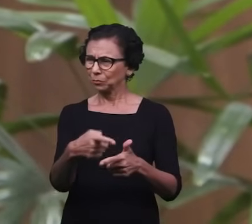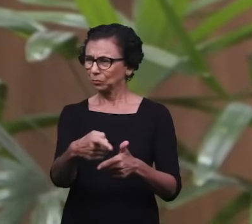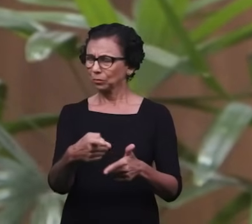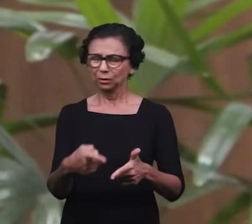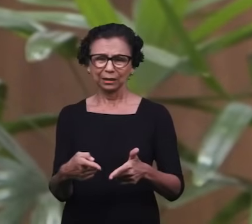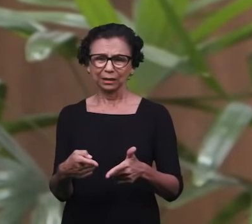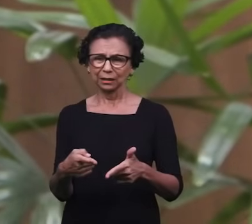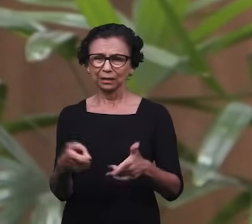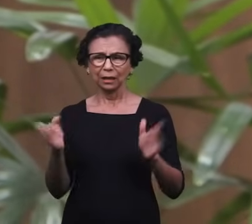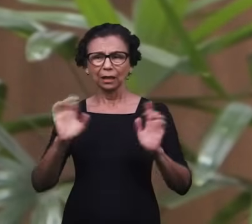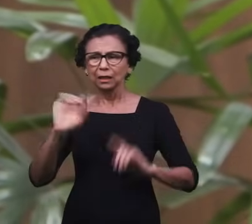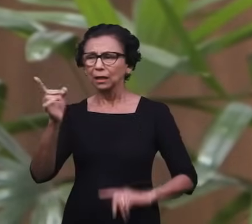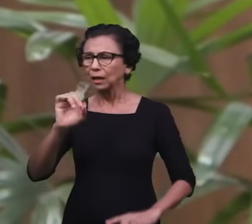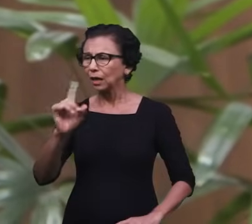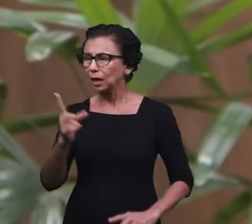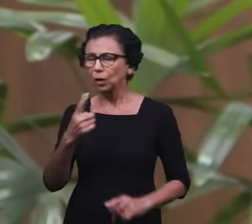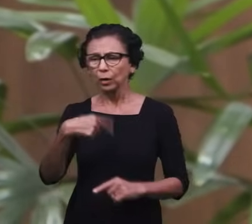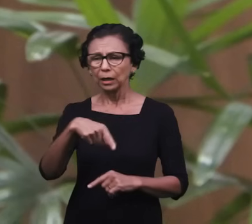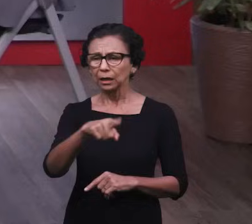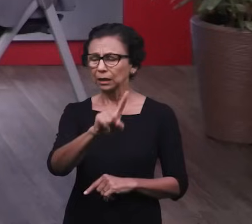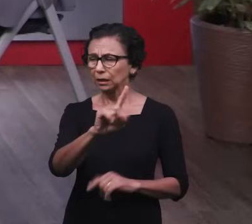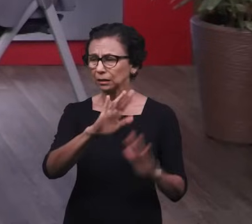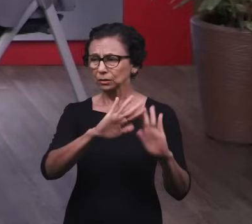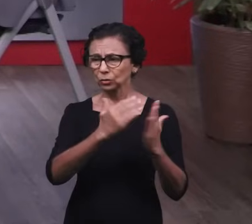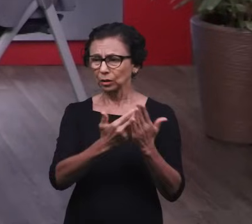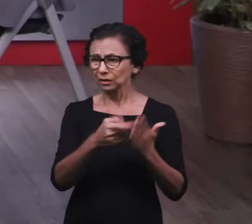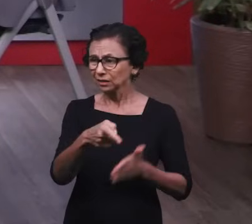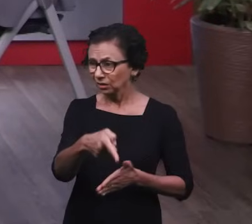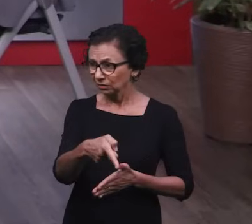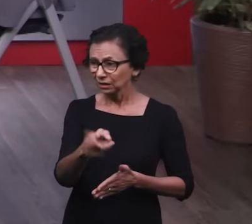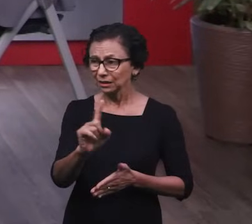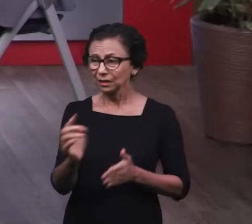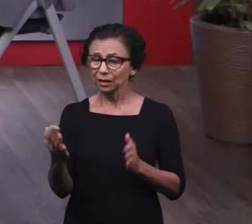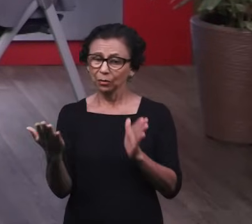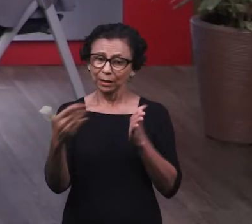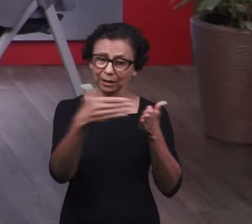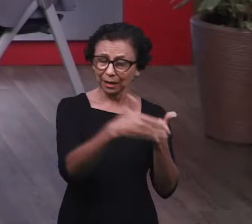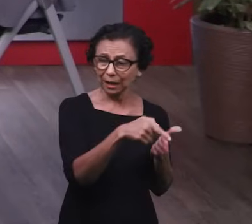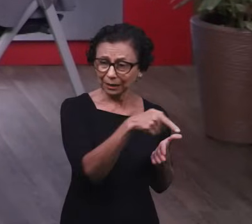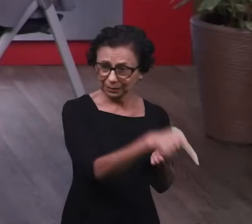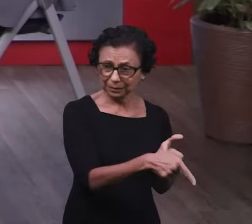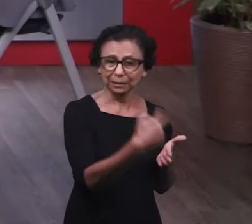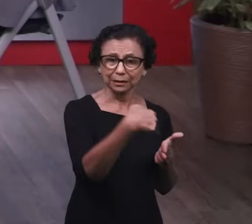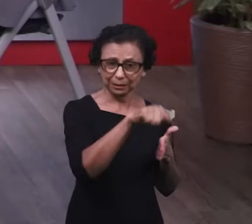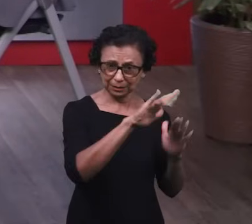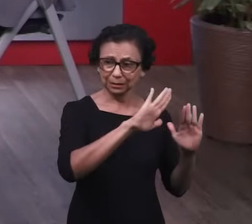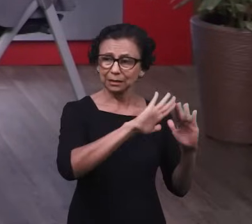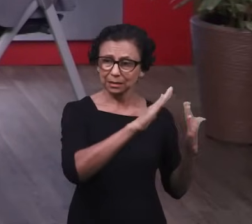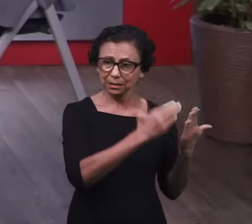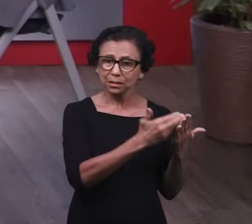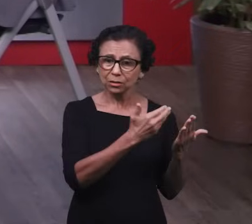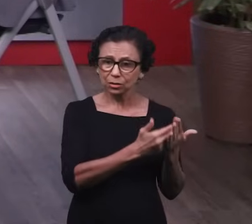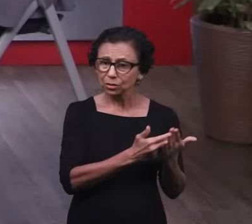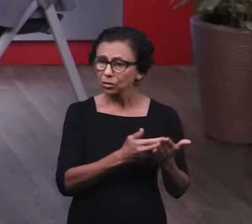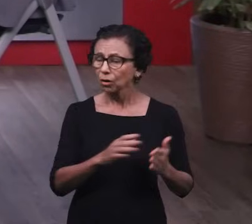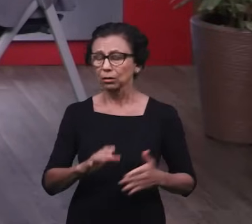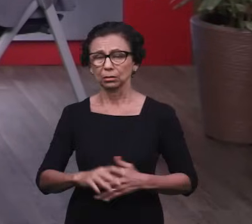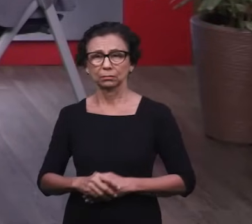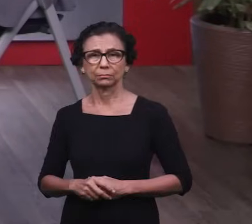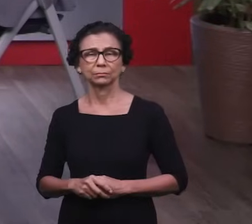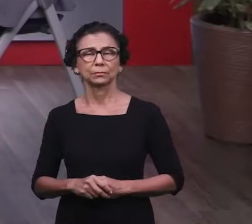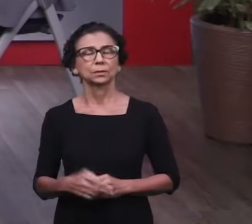não conseguia admitir a escola antes de passar naquela casa. Aquele percurso, aquela trajetória tinha que ser naquela